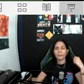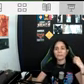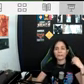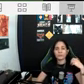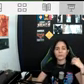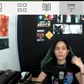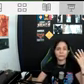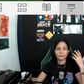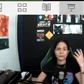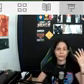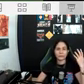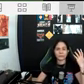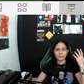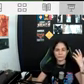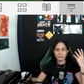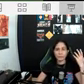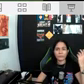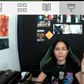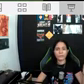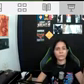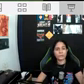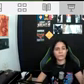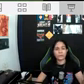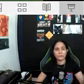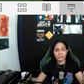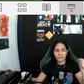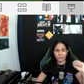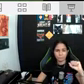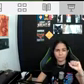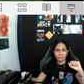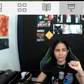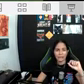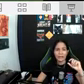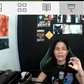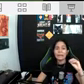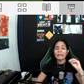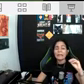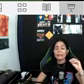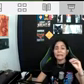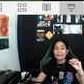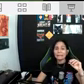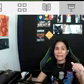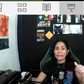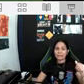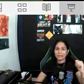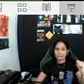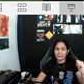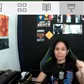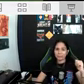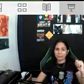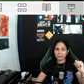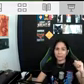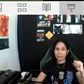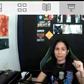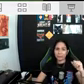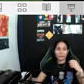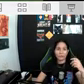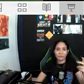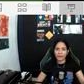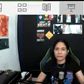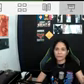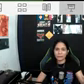questão, que são os confound factors, ou fatores de confusão, tá? Neste exemplo que a gente